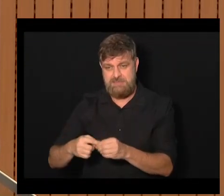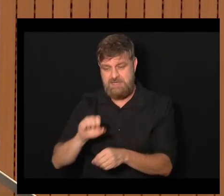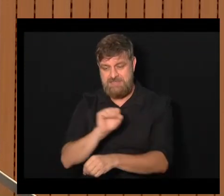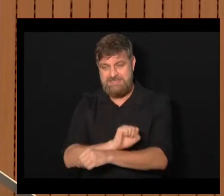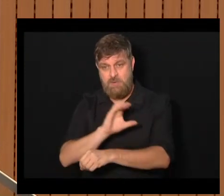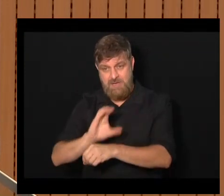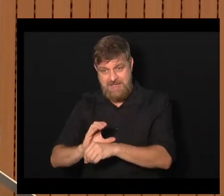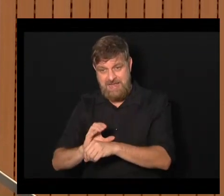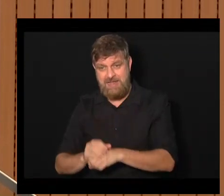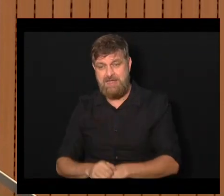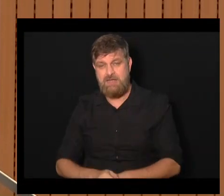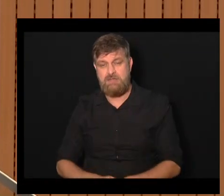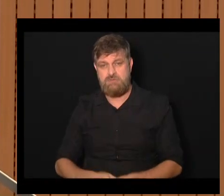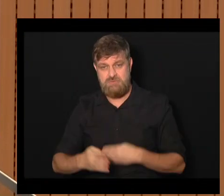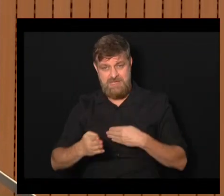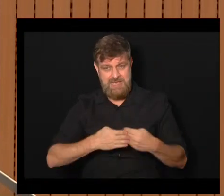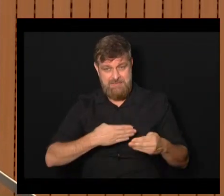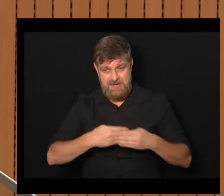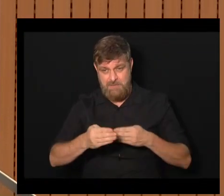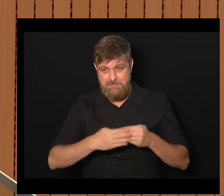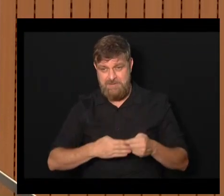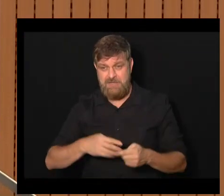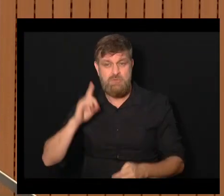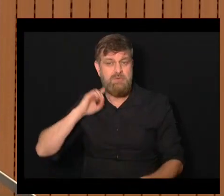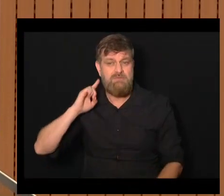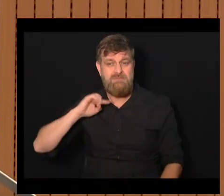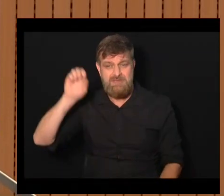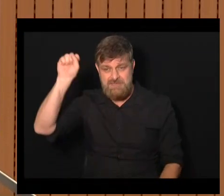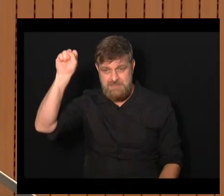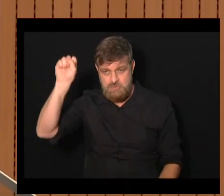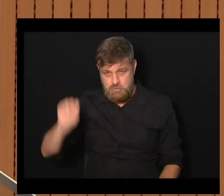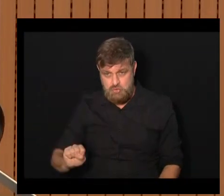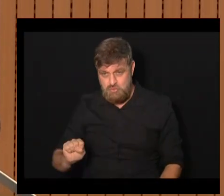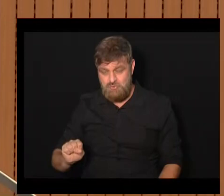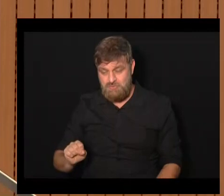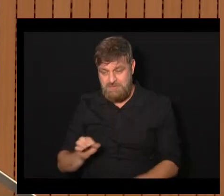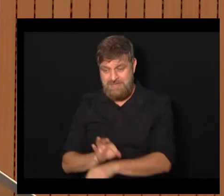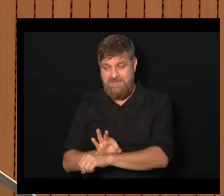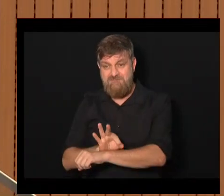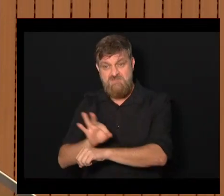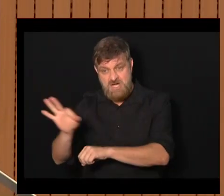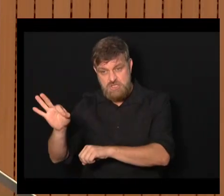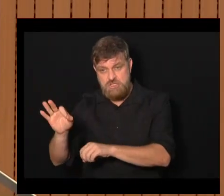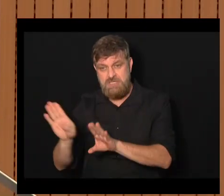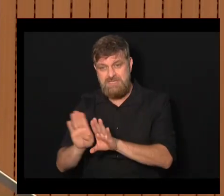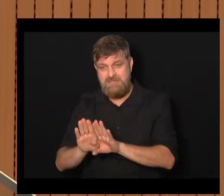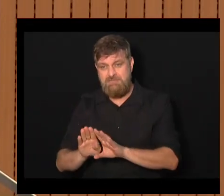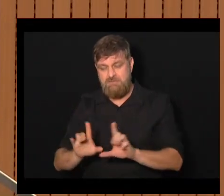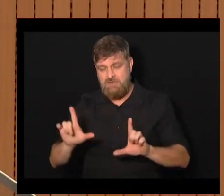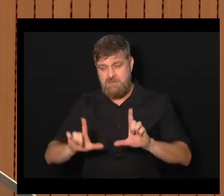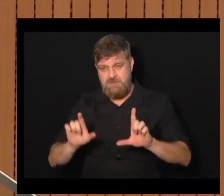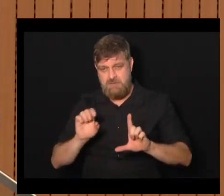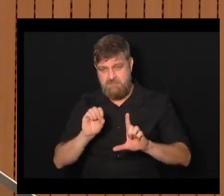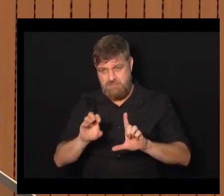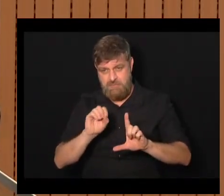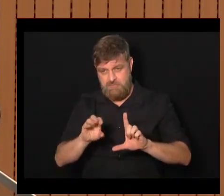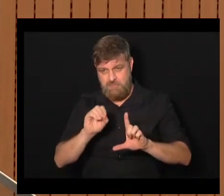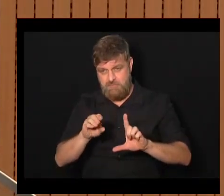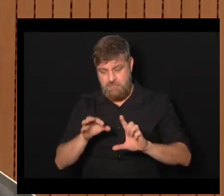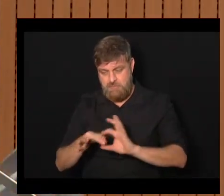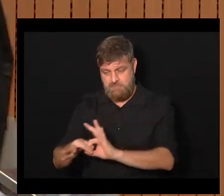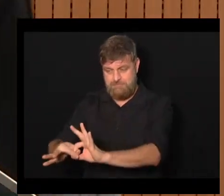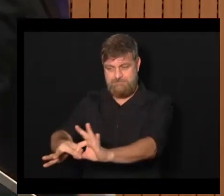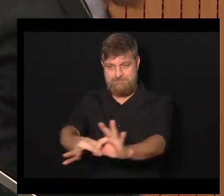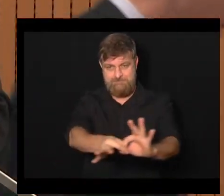Carlos, Ribeirão Preto, sul de Minas, lá em Varginha, enfim, formando uma grande rede no estado de São Paulo, um grande